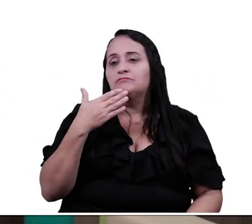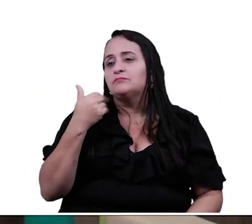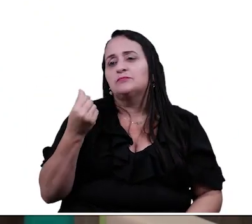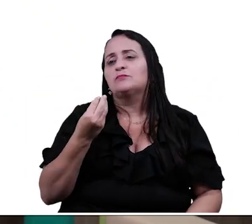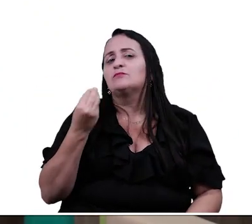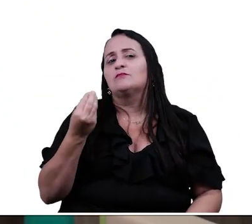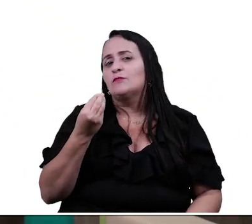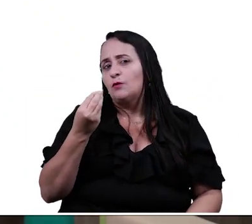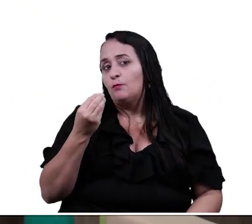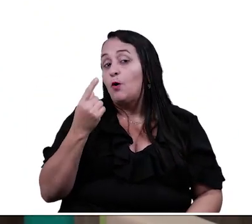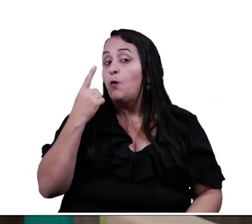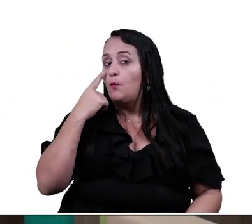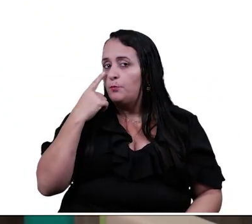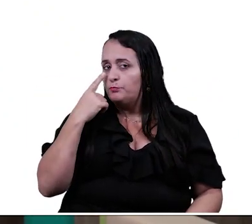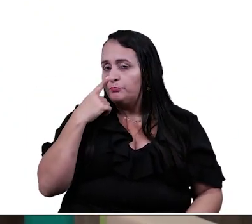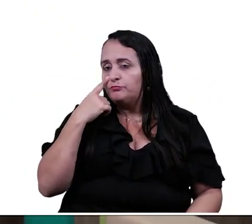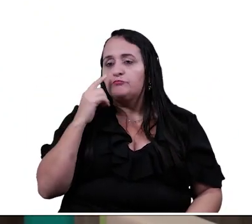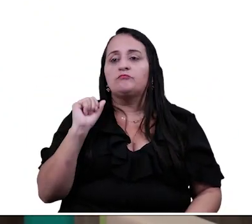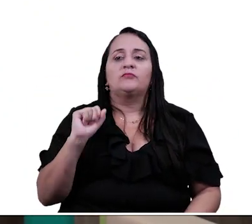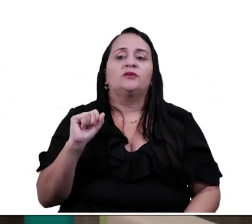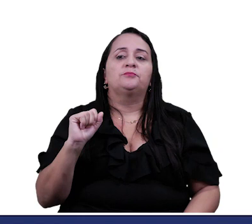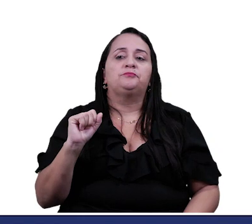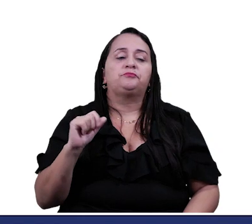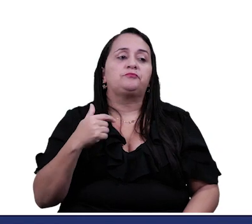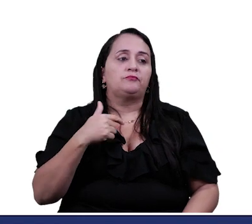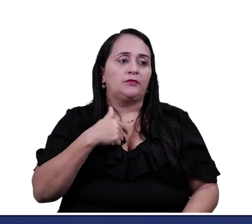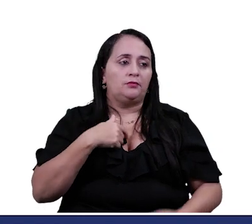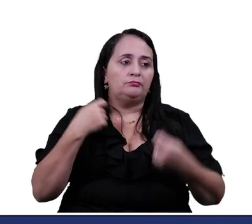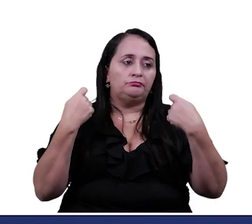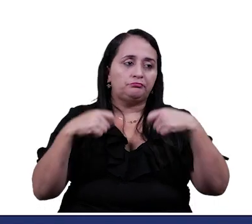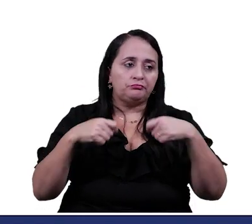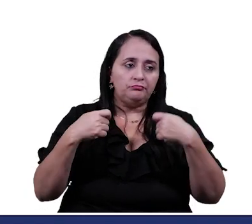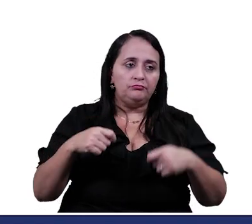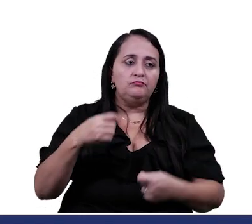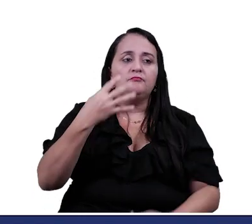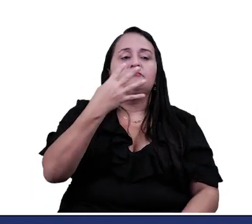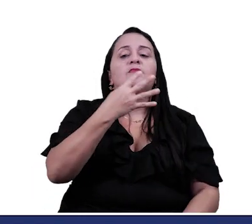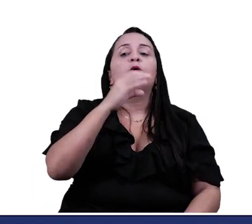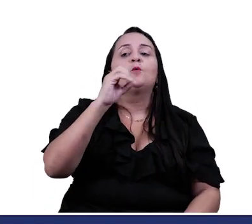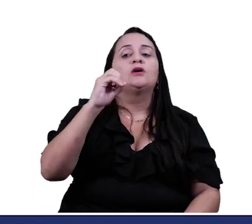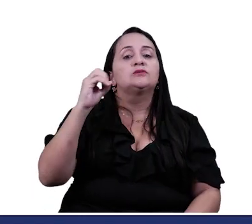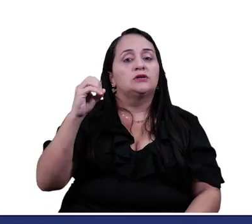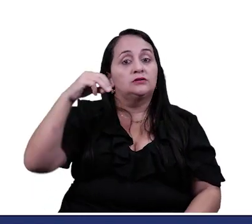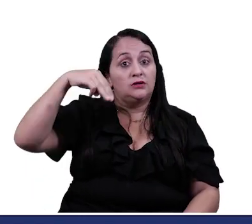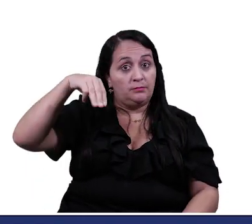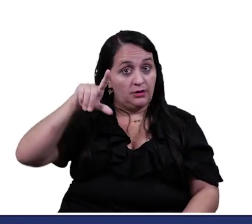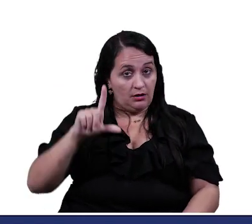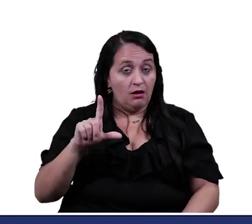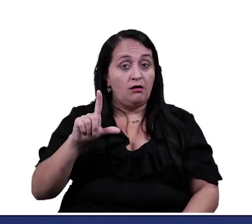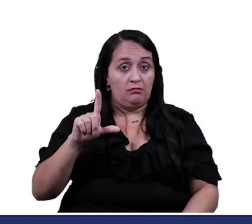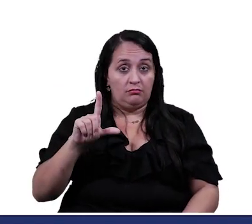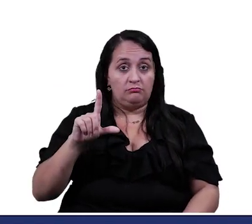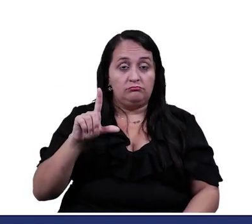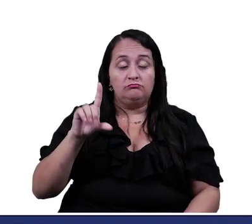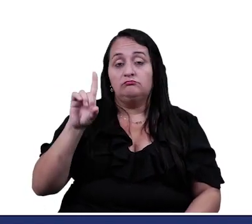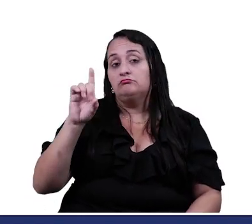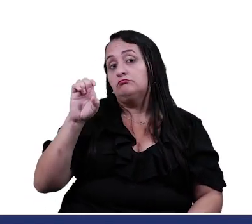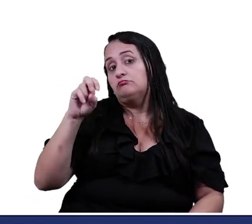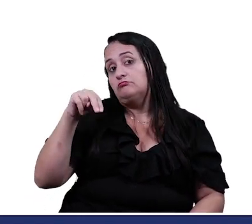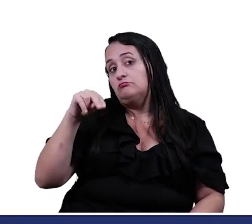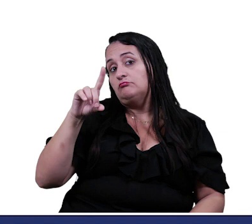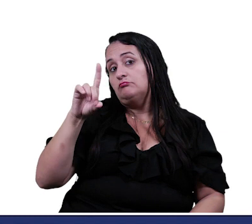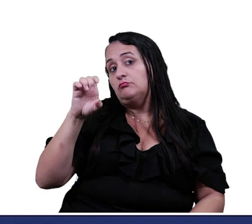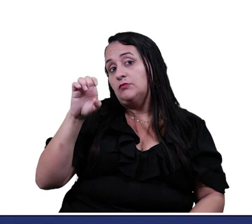Vamos perceber direitinho como é a situação? Eu preciso de 400 ml de dendê.